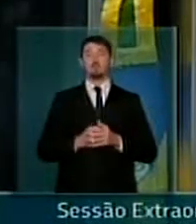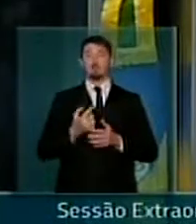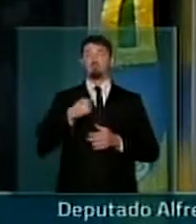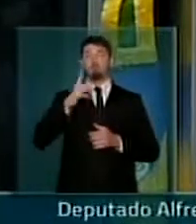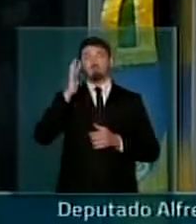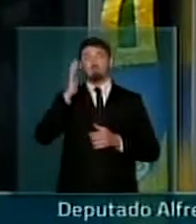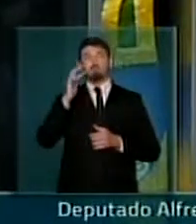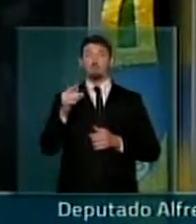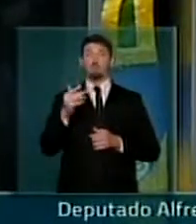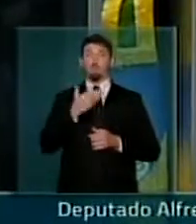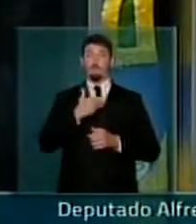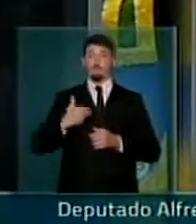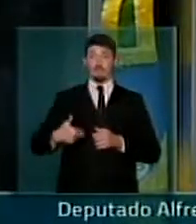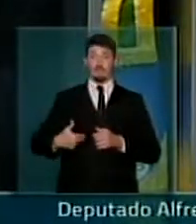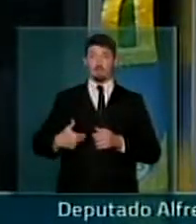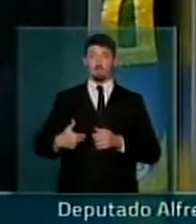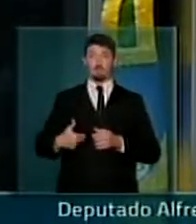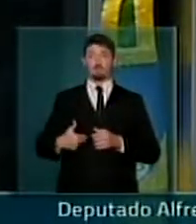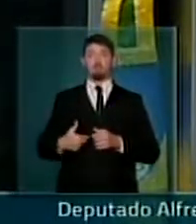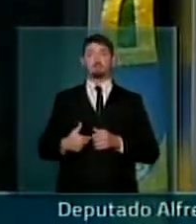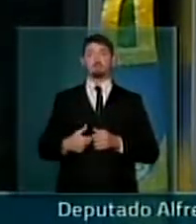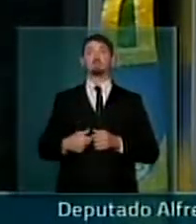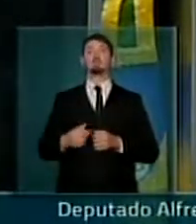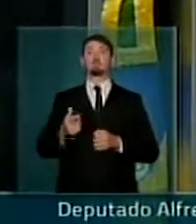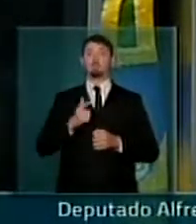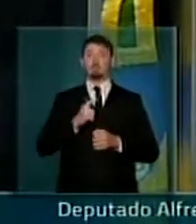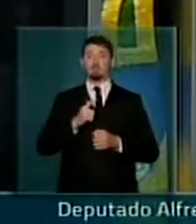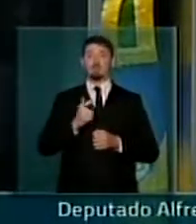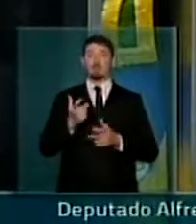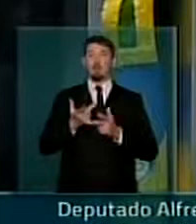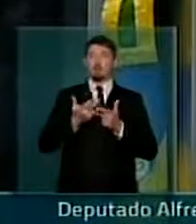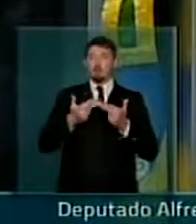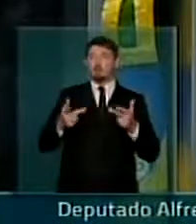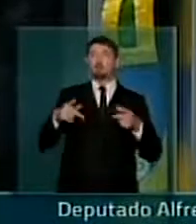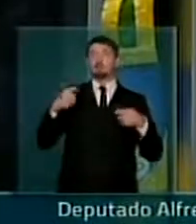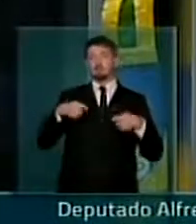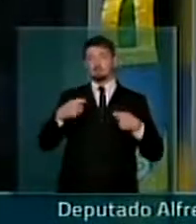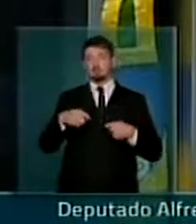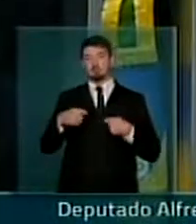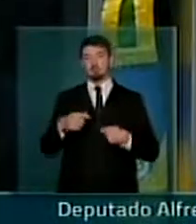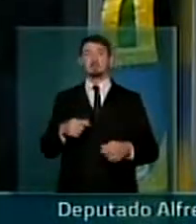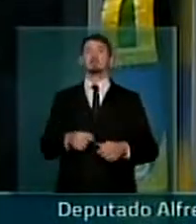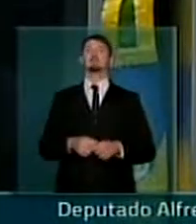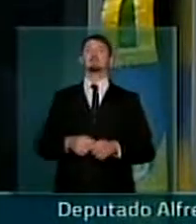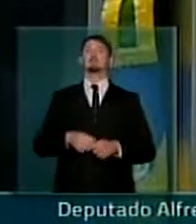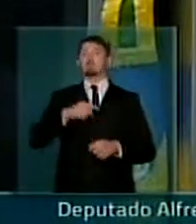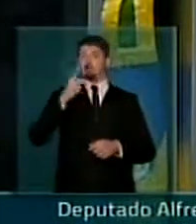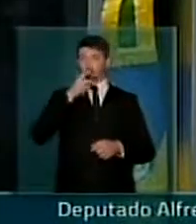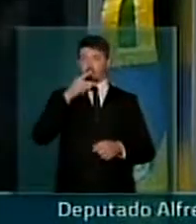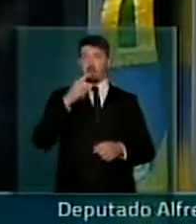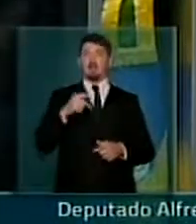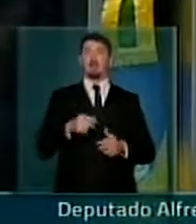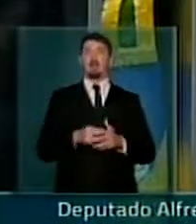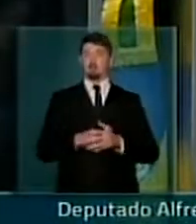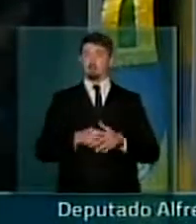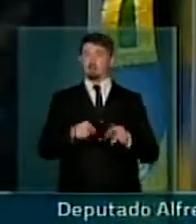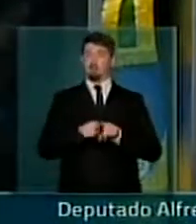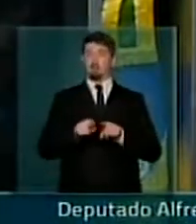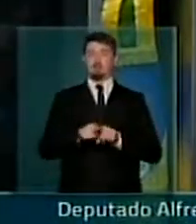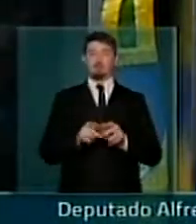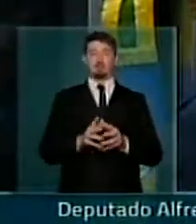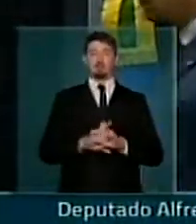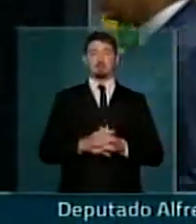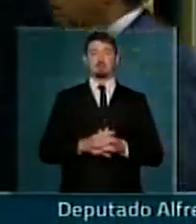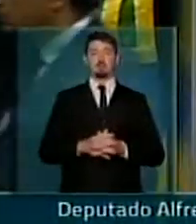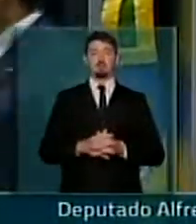Penso que o governo tem alguns considerandos que merecem ser levados em consideração.